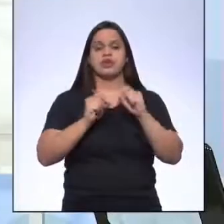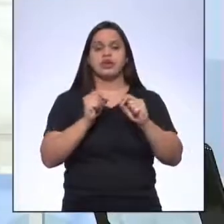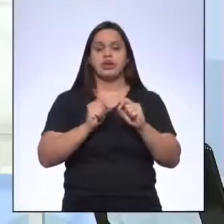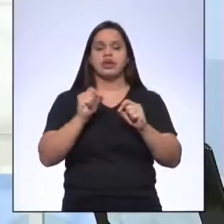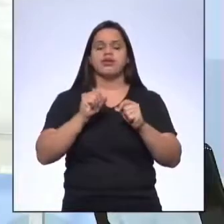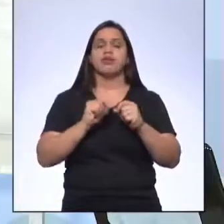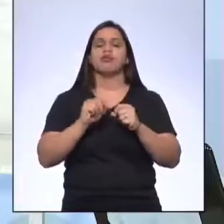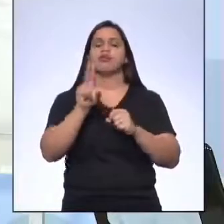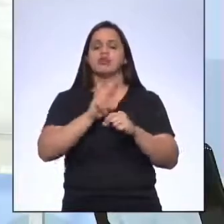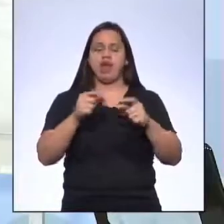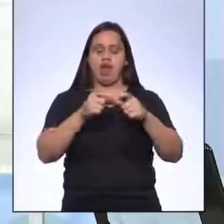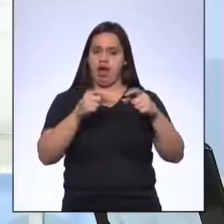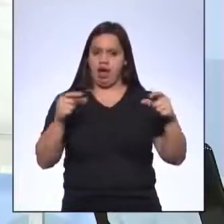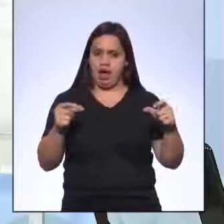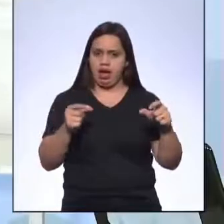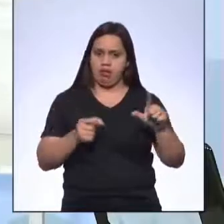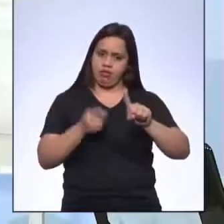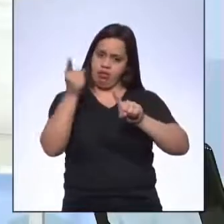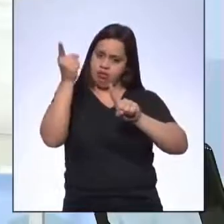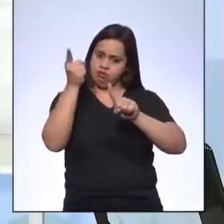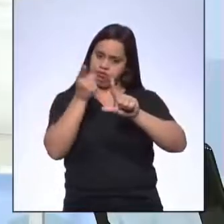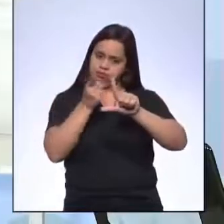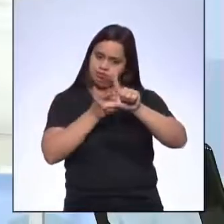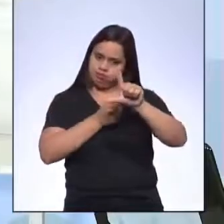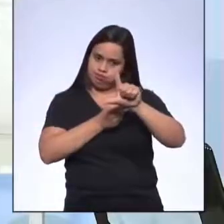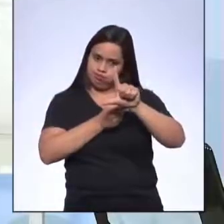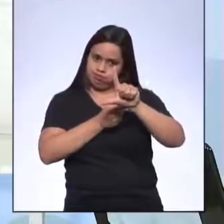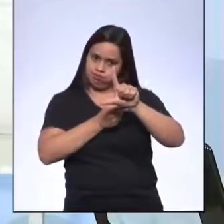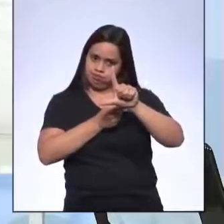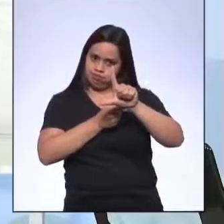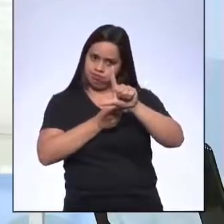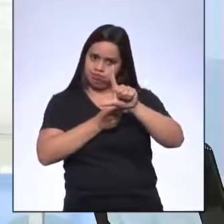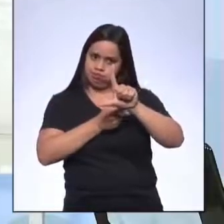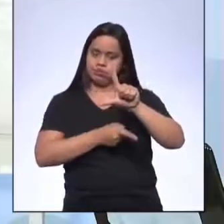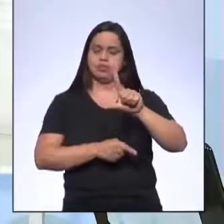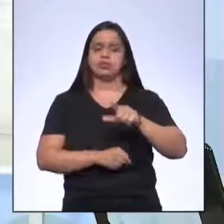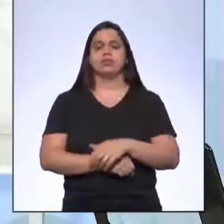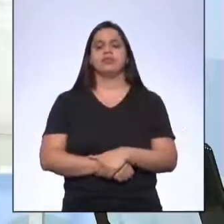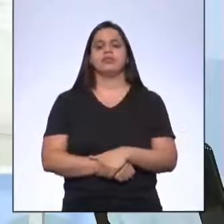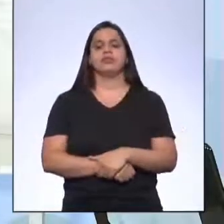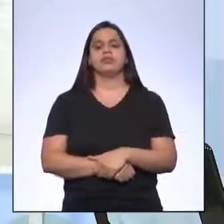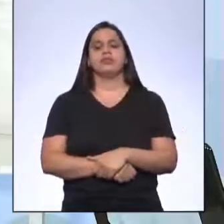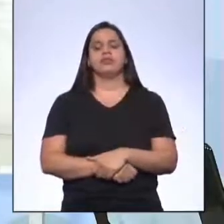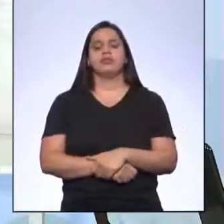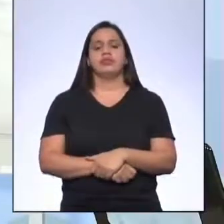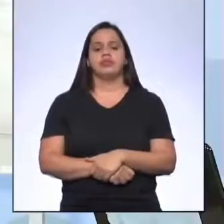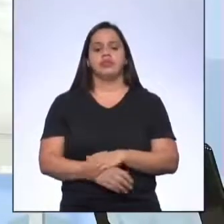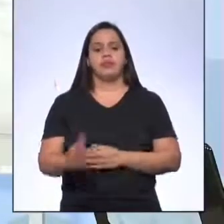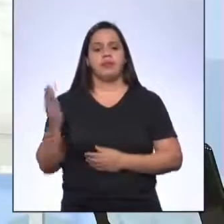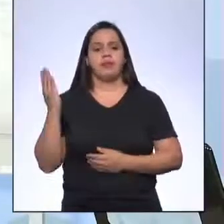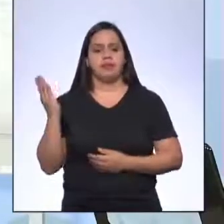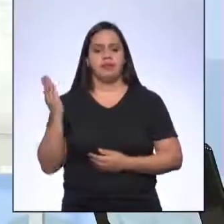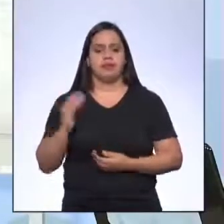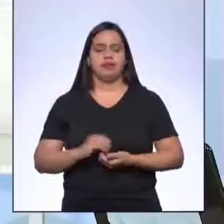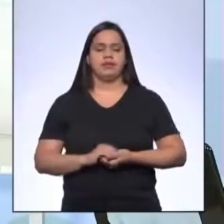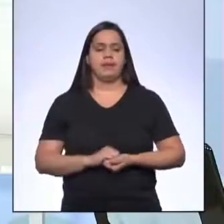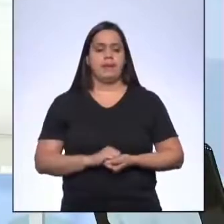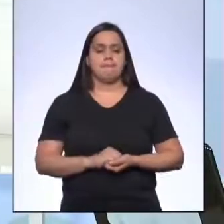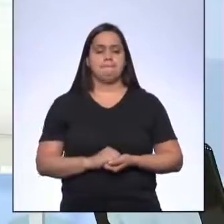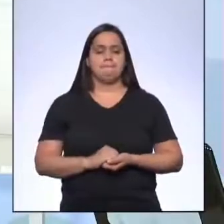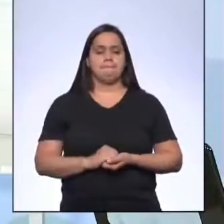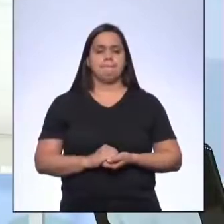com a minha régua e eu vou E aí é